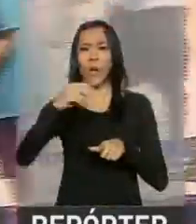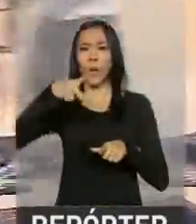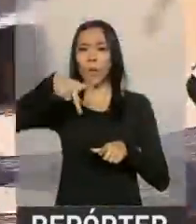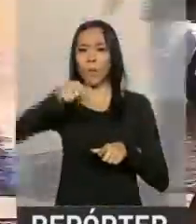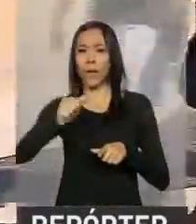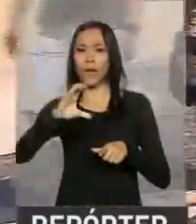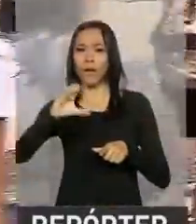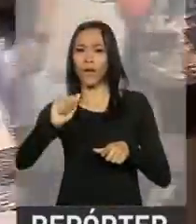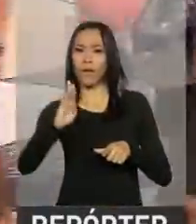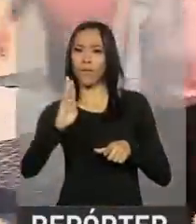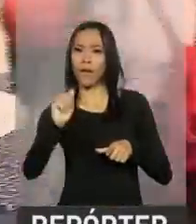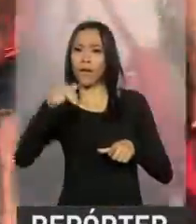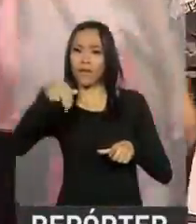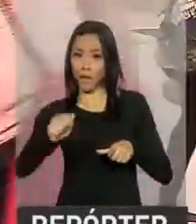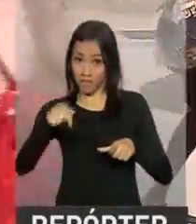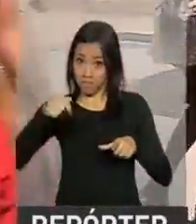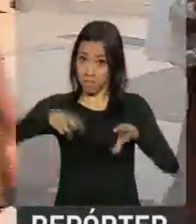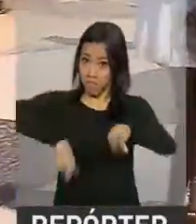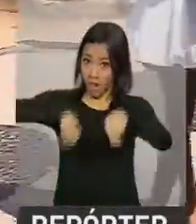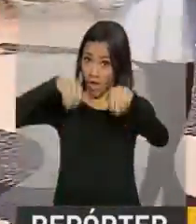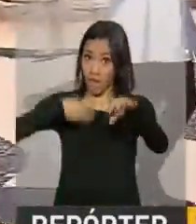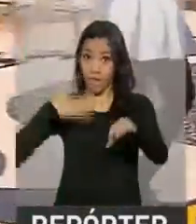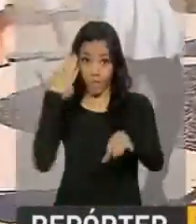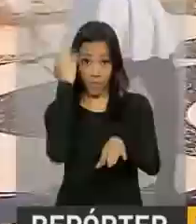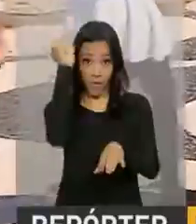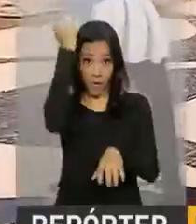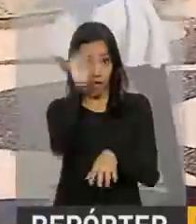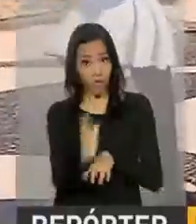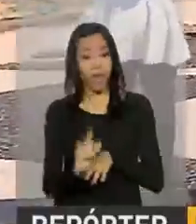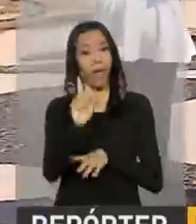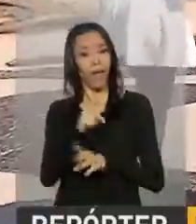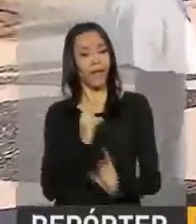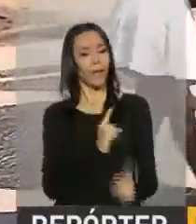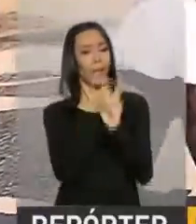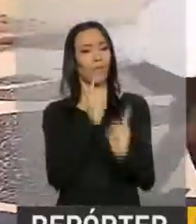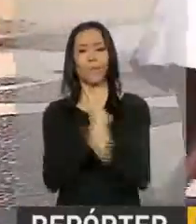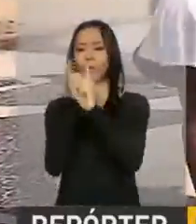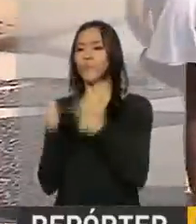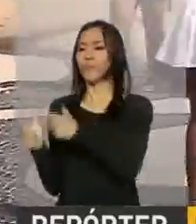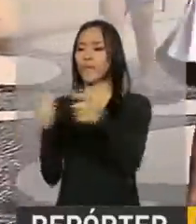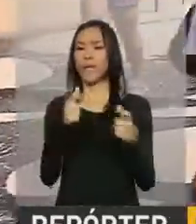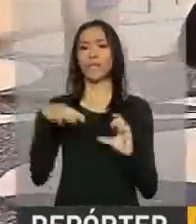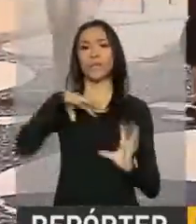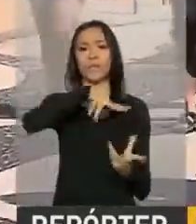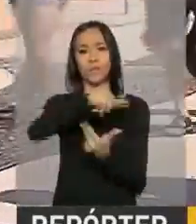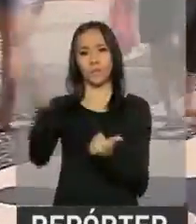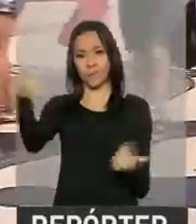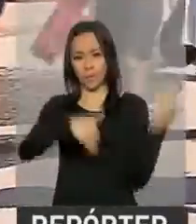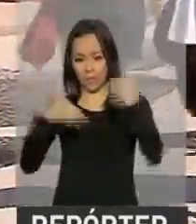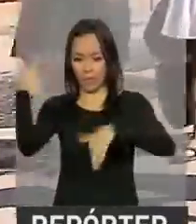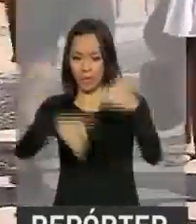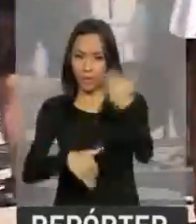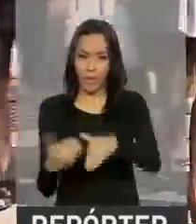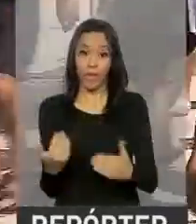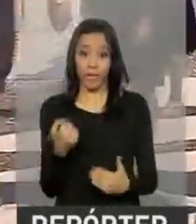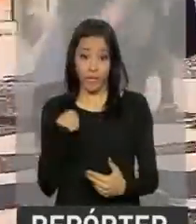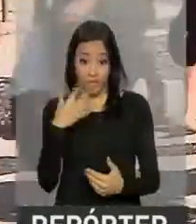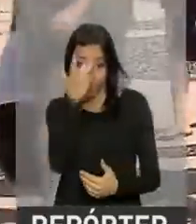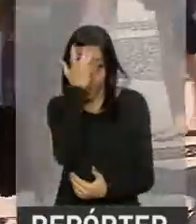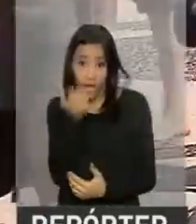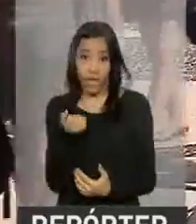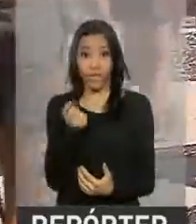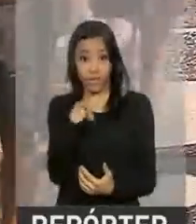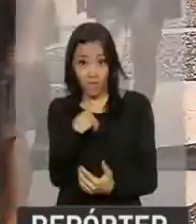praia mais famosa do brasil é também ponto de encontro de pessoas de todos os cantos do planeta e se tem algo que você encontra com facilidade